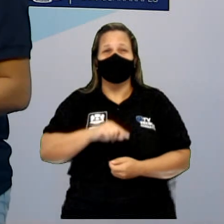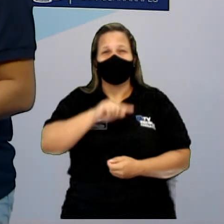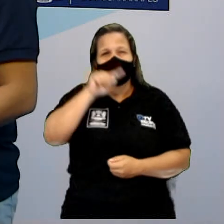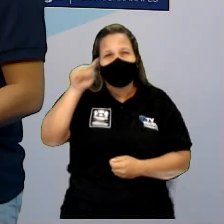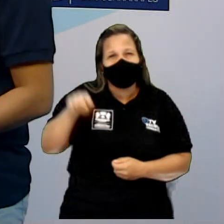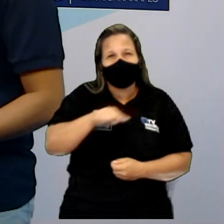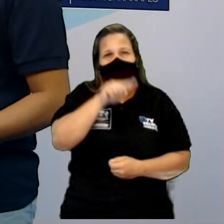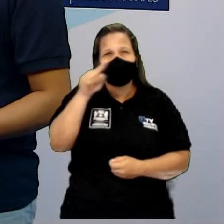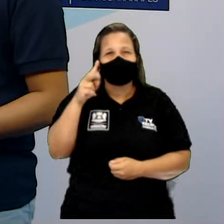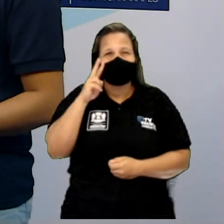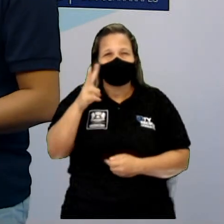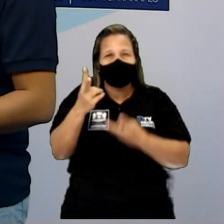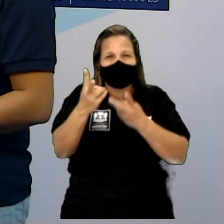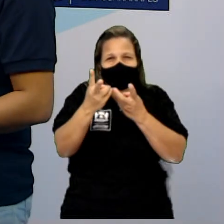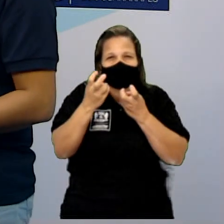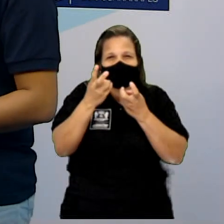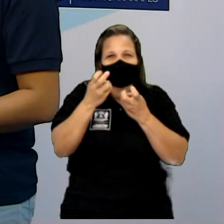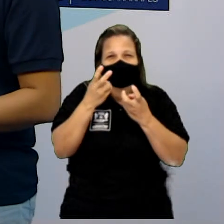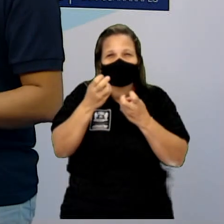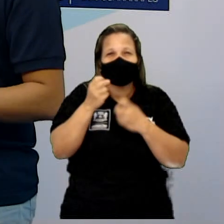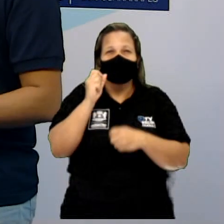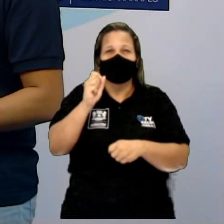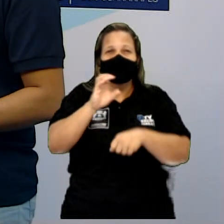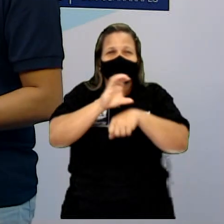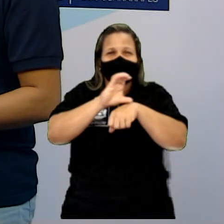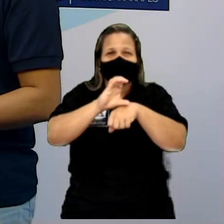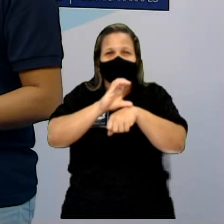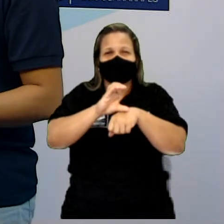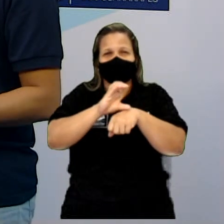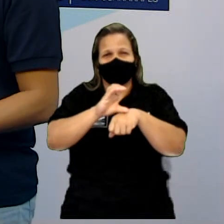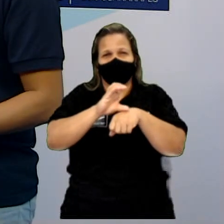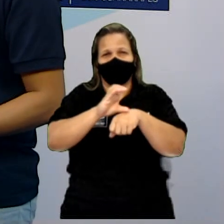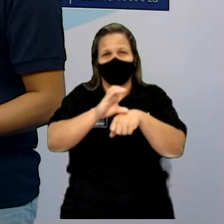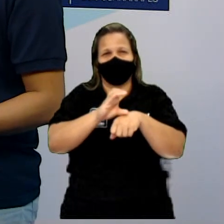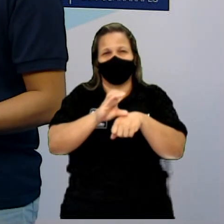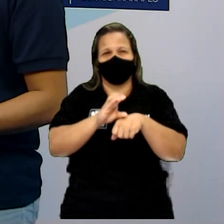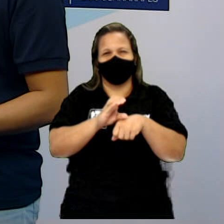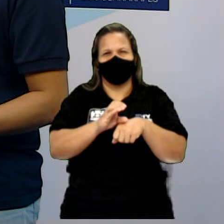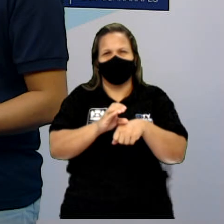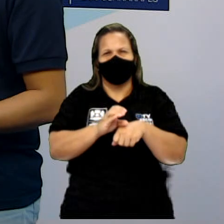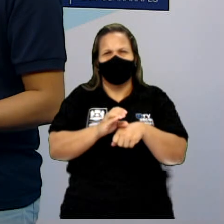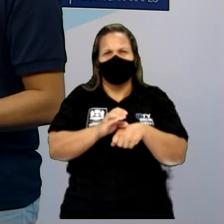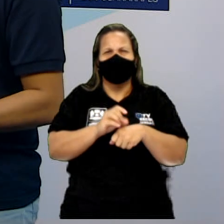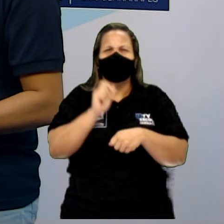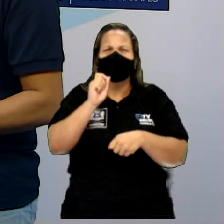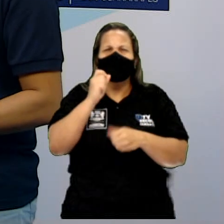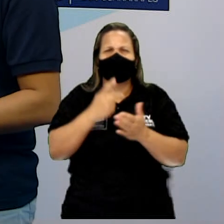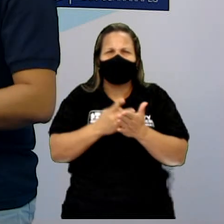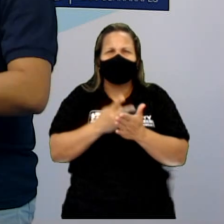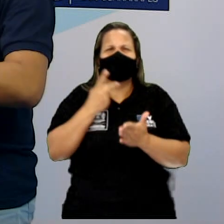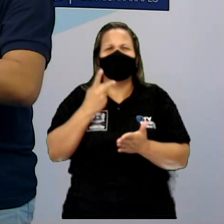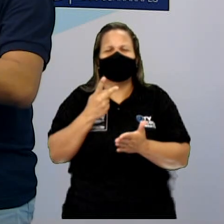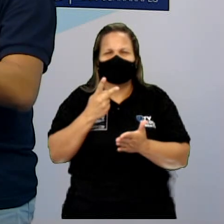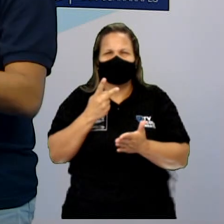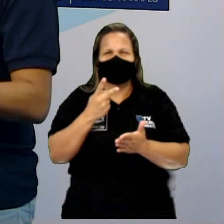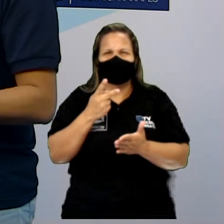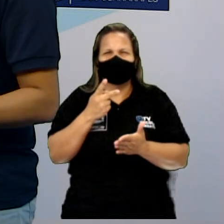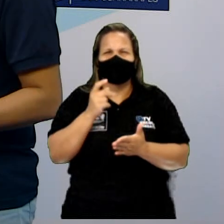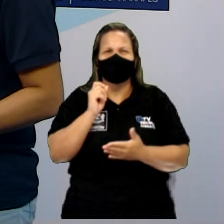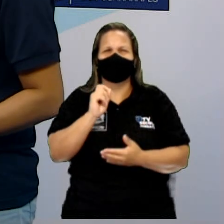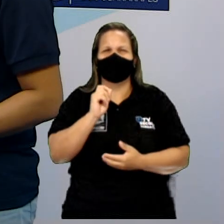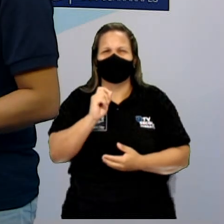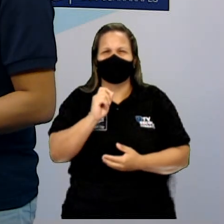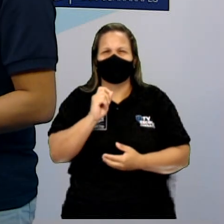aparecer cinza, né? O que está acontecendo aí? Será que esse disco prova que as cores, a